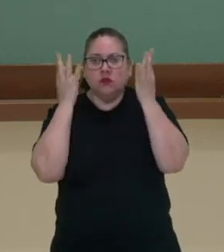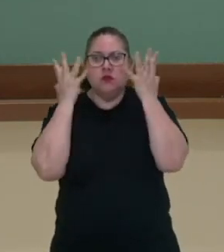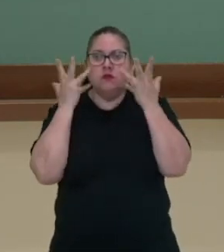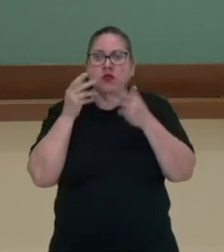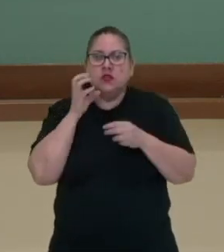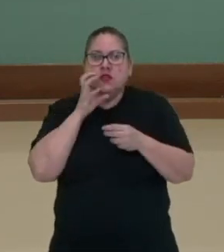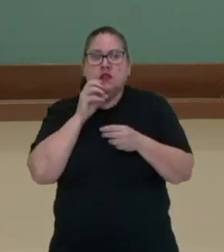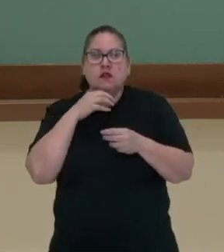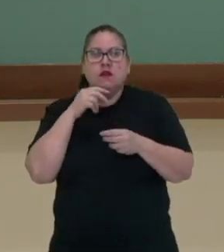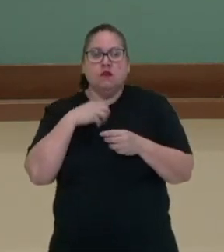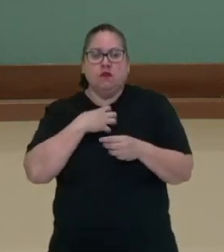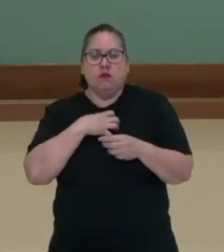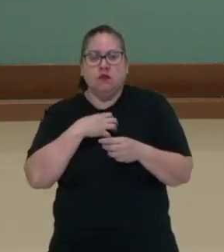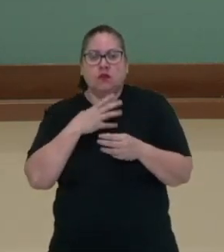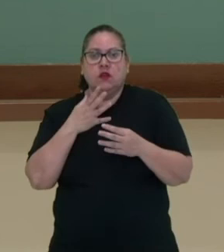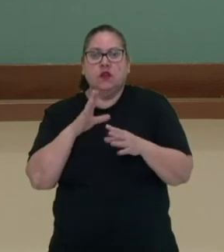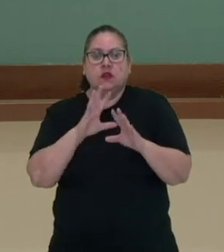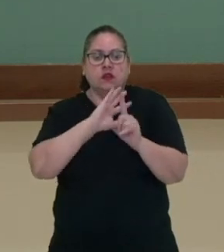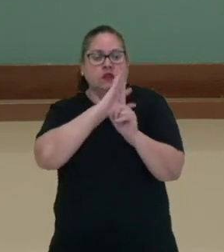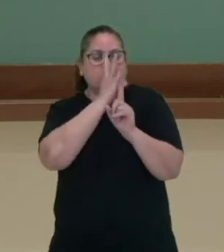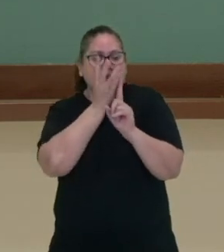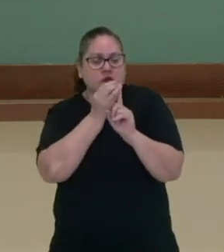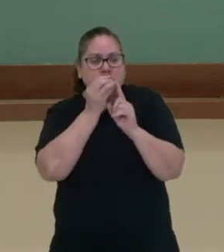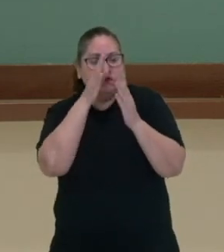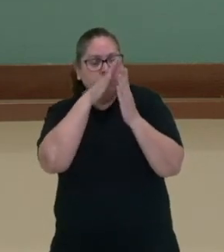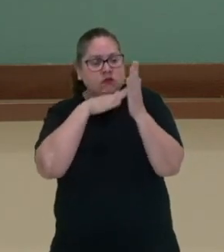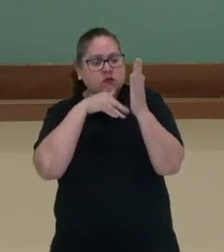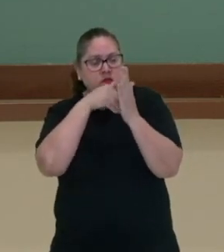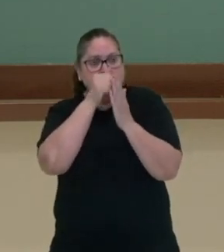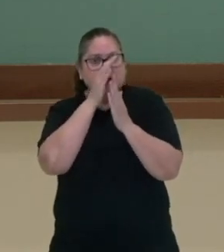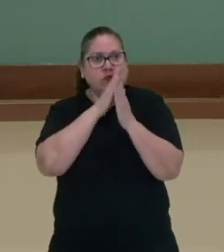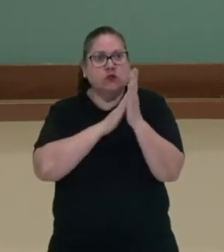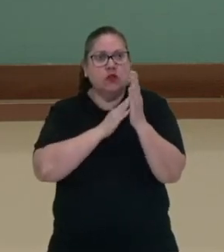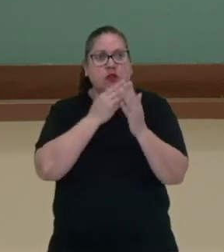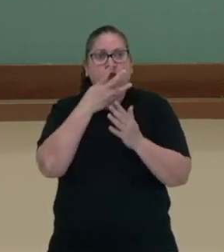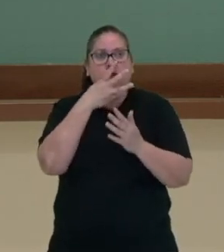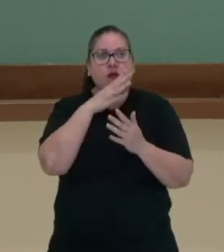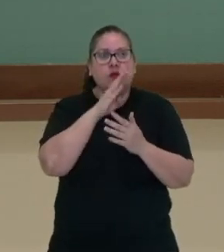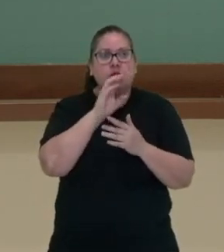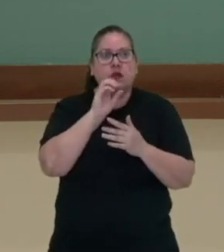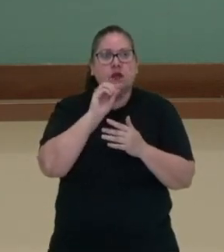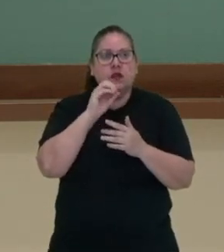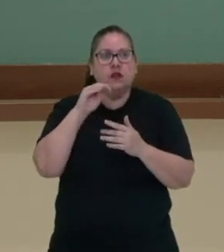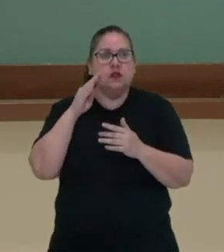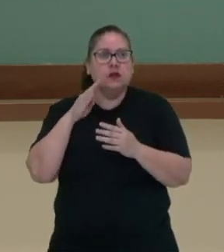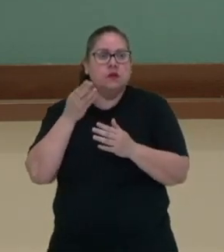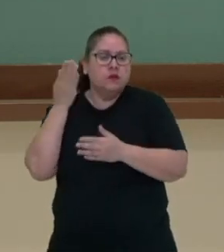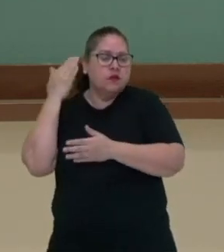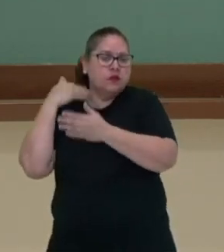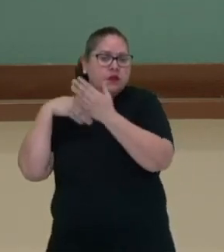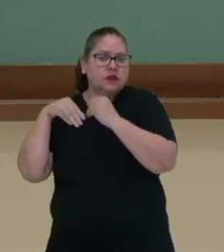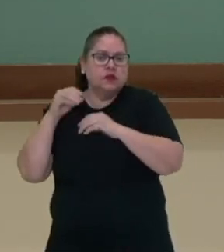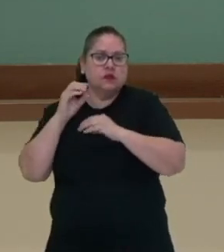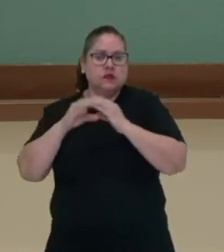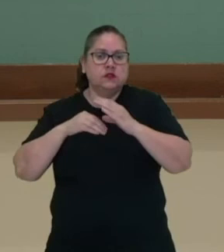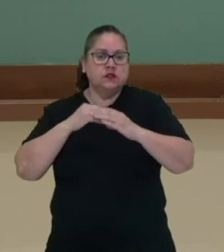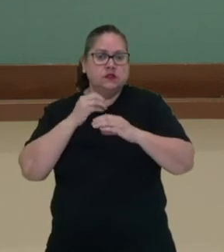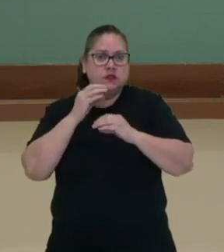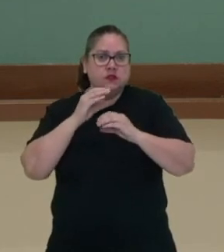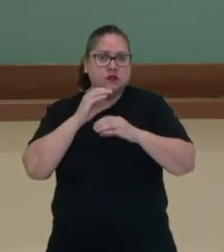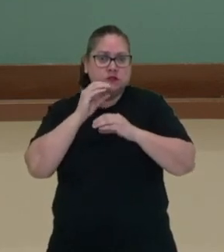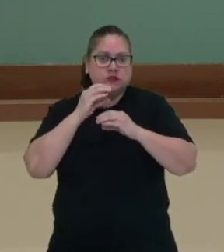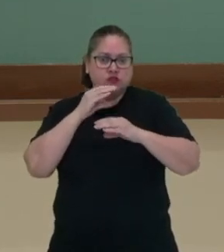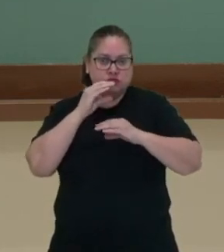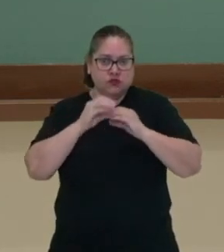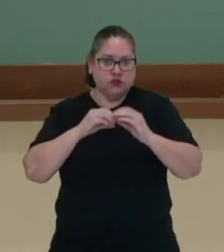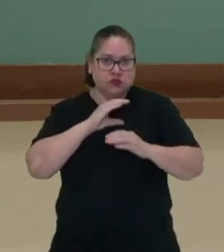E a arte rupestre, essa arte aí com cerca de 40 mil anos antes de Cristo, né, reproduzido nas